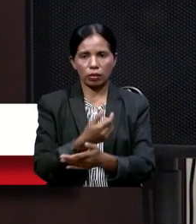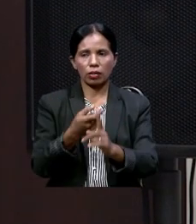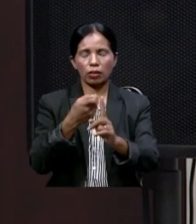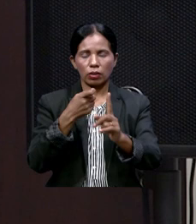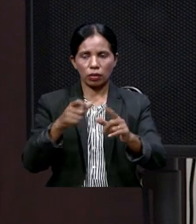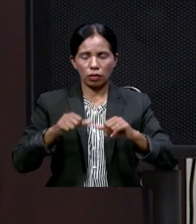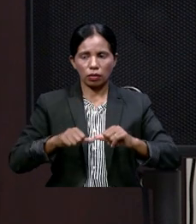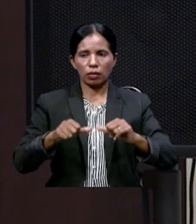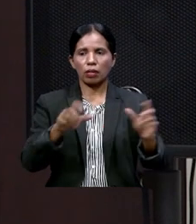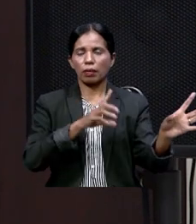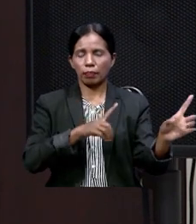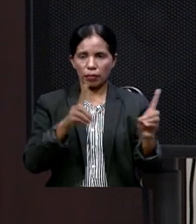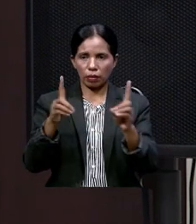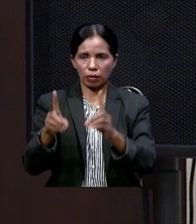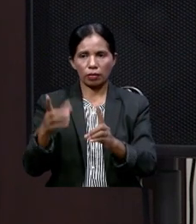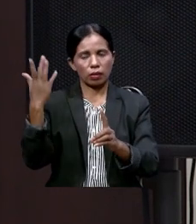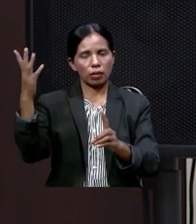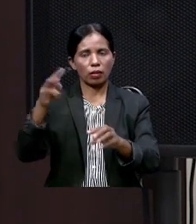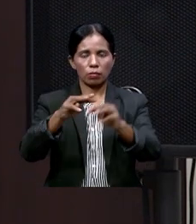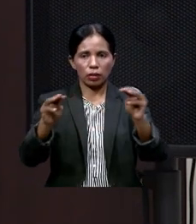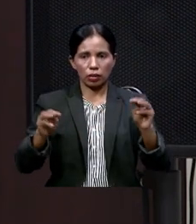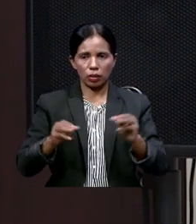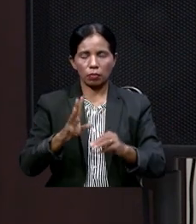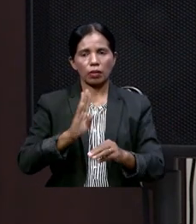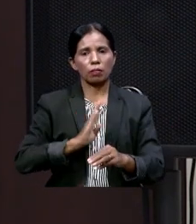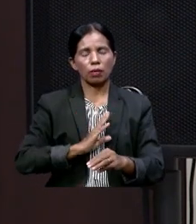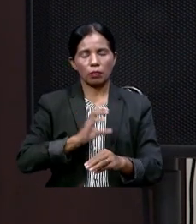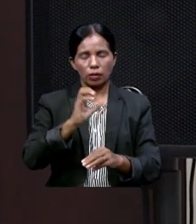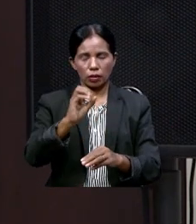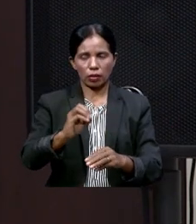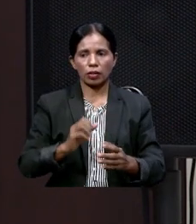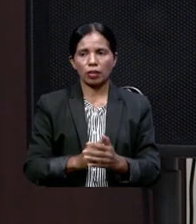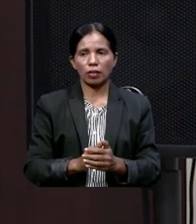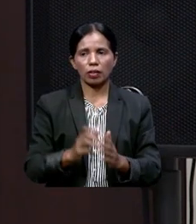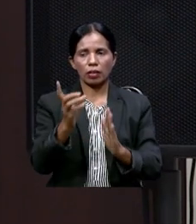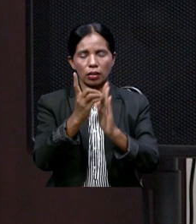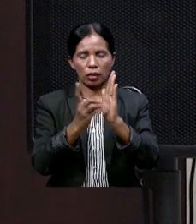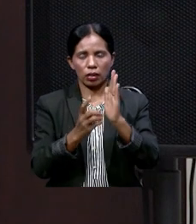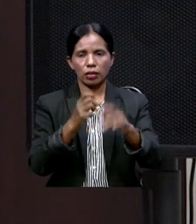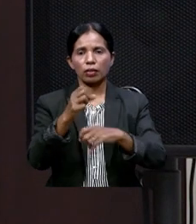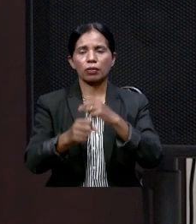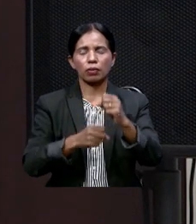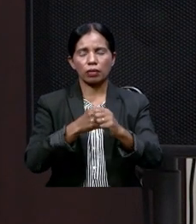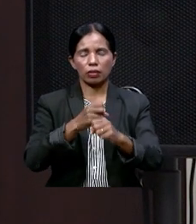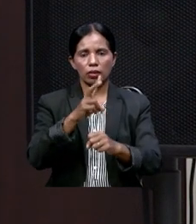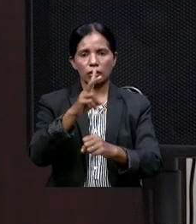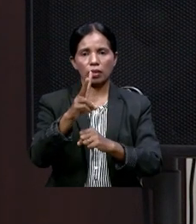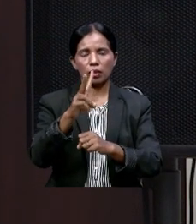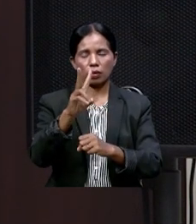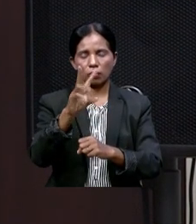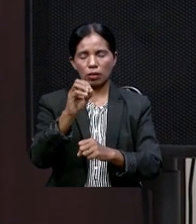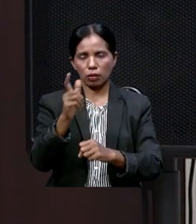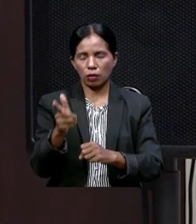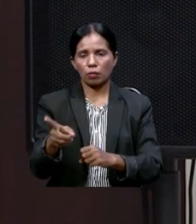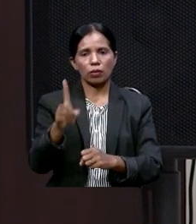prontamai atto implementa ika municipio Bobonaro. Datus usi tinam dipun dua buanu lezin